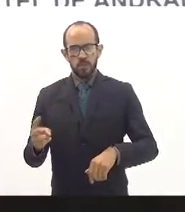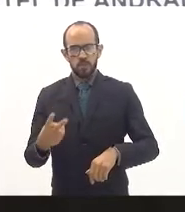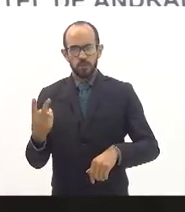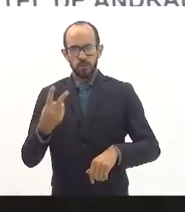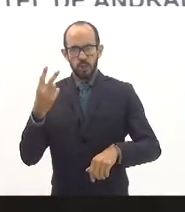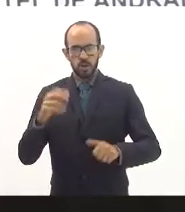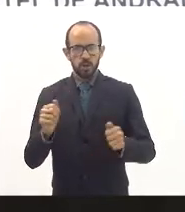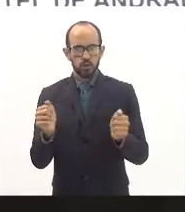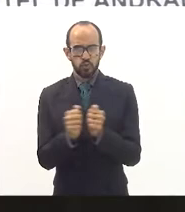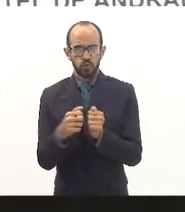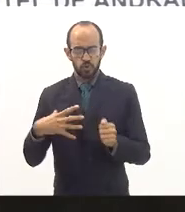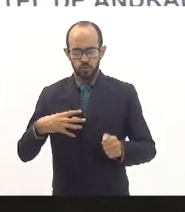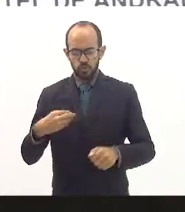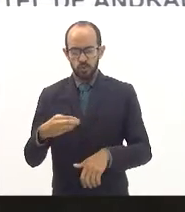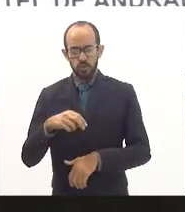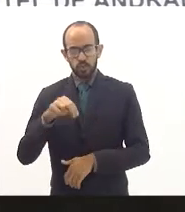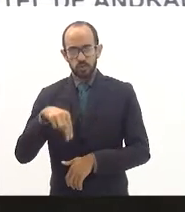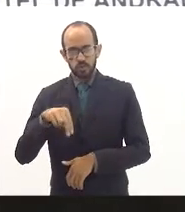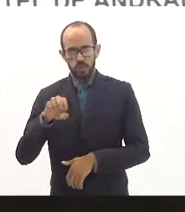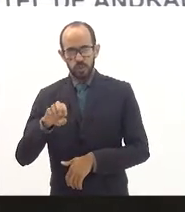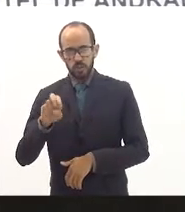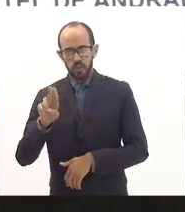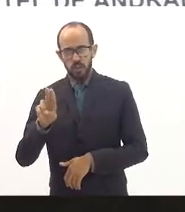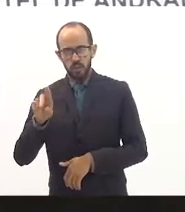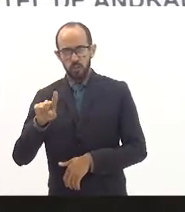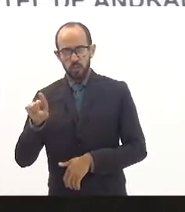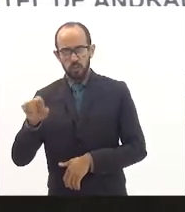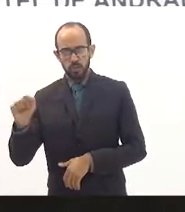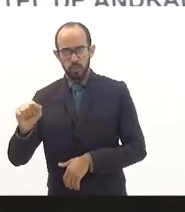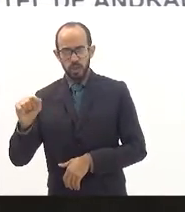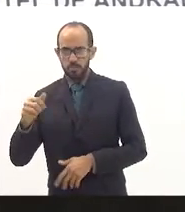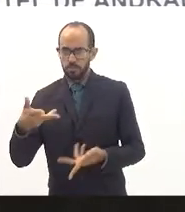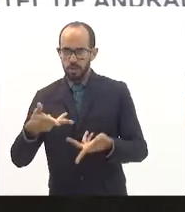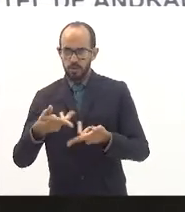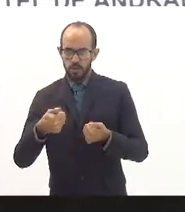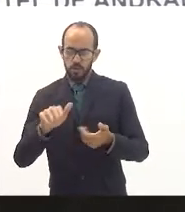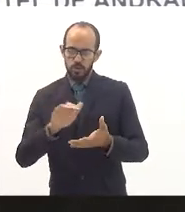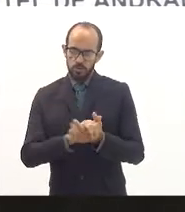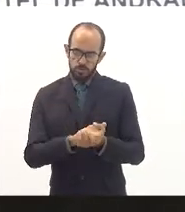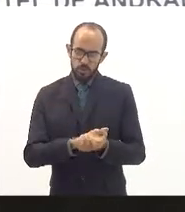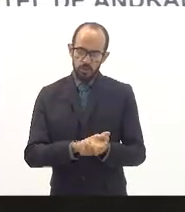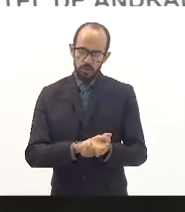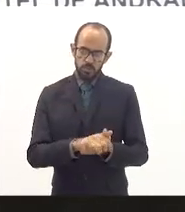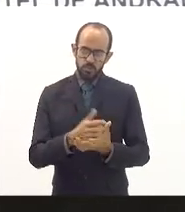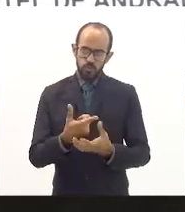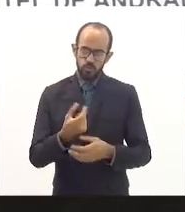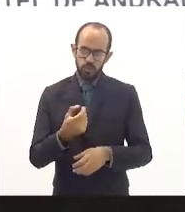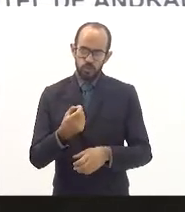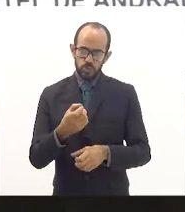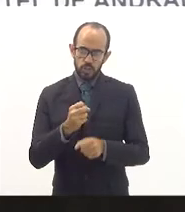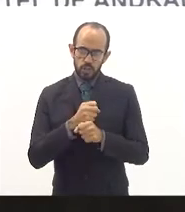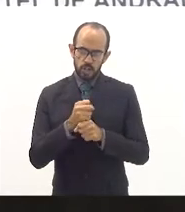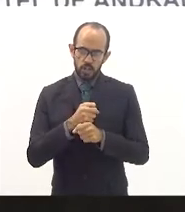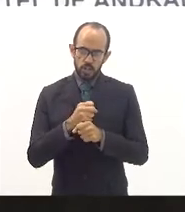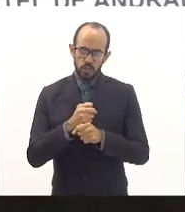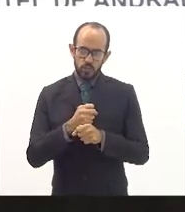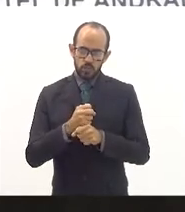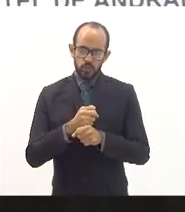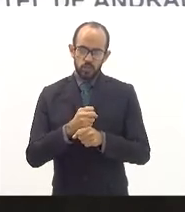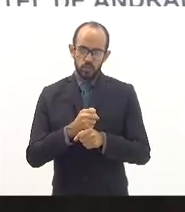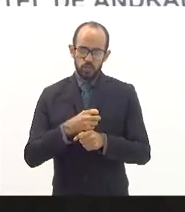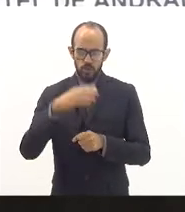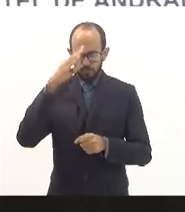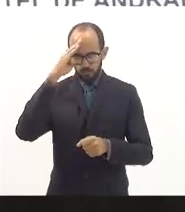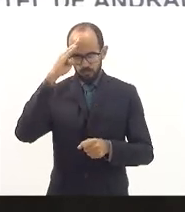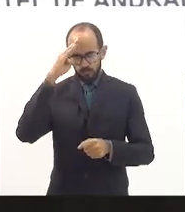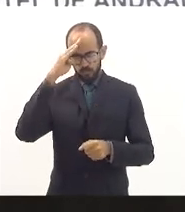Neuza, sua mulher e excepcional companheira. Por 20 anos, a ditadura se manteve